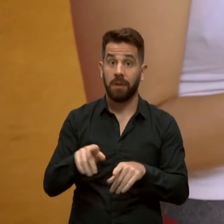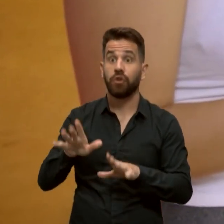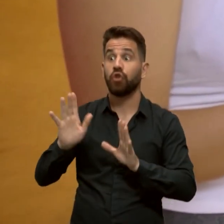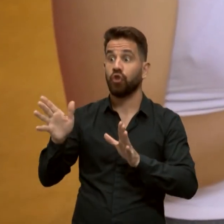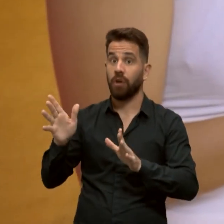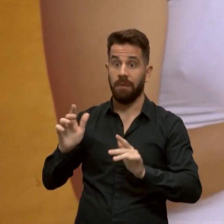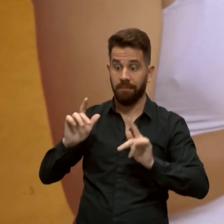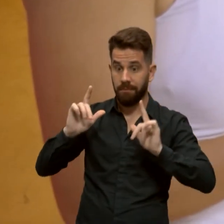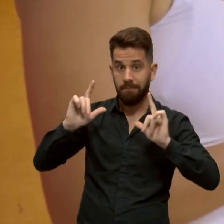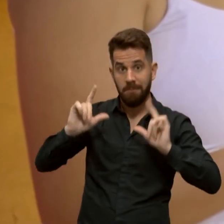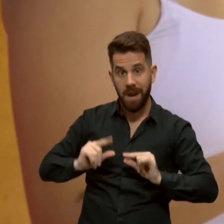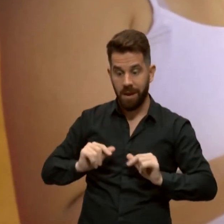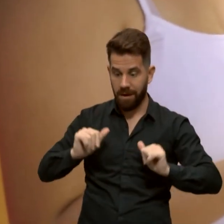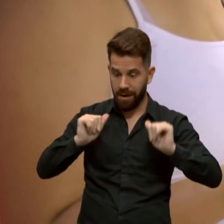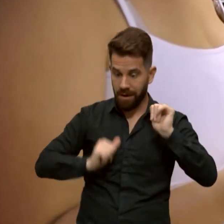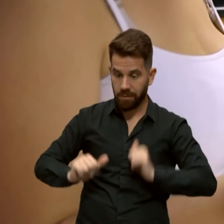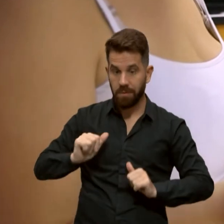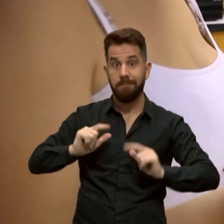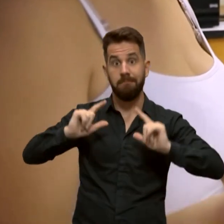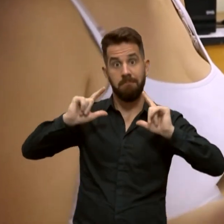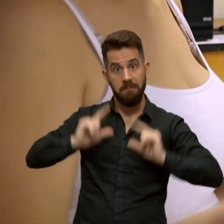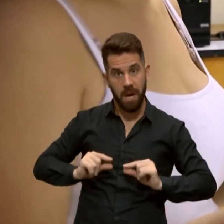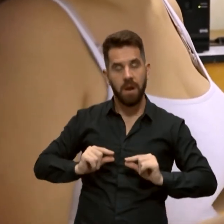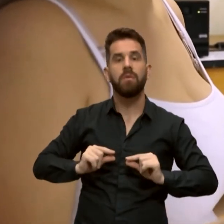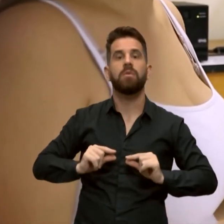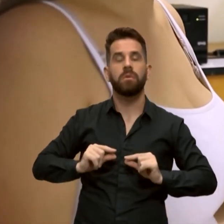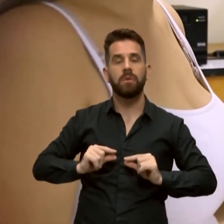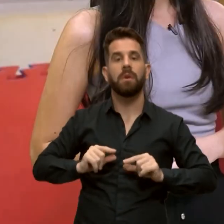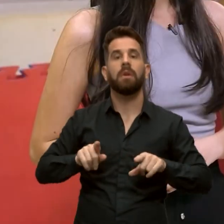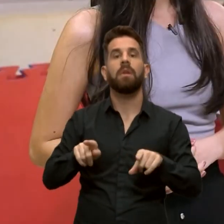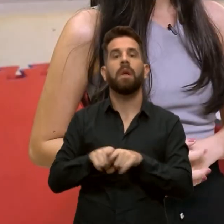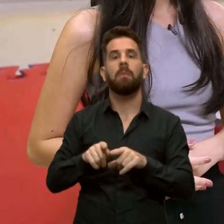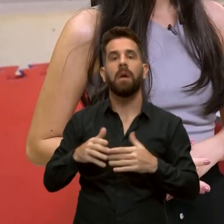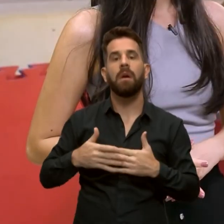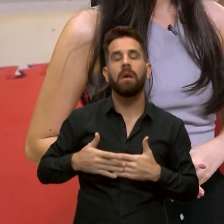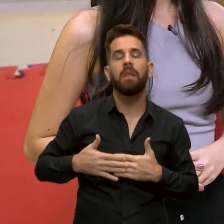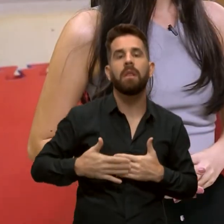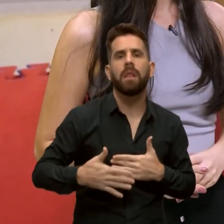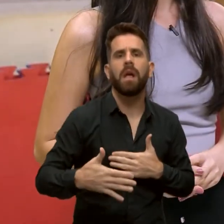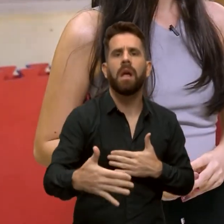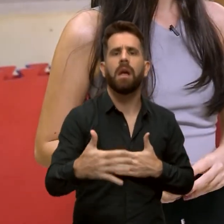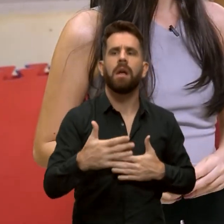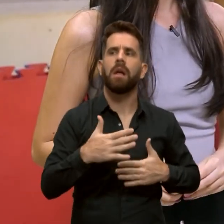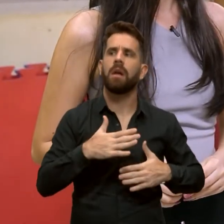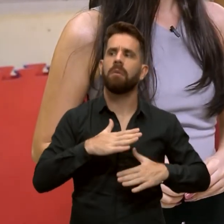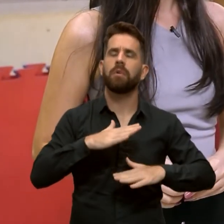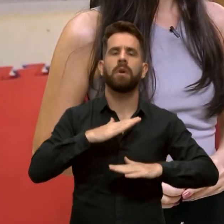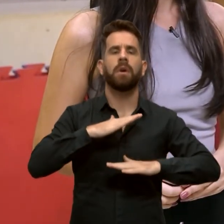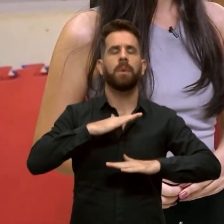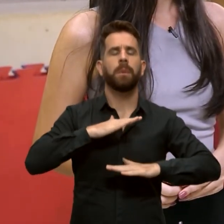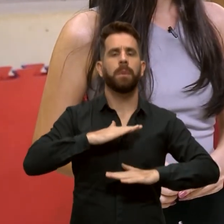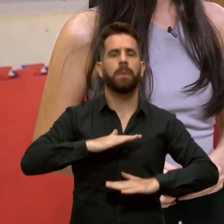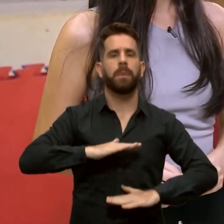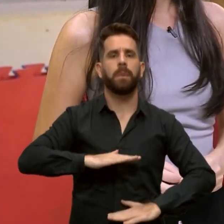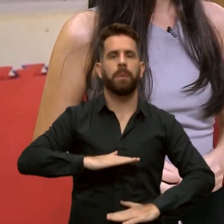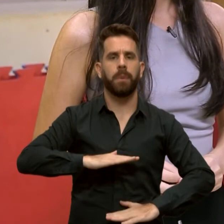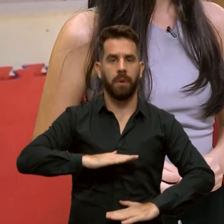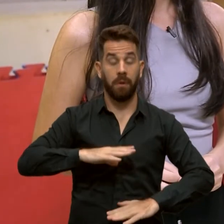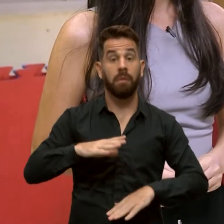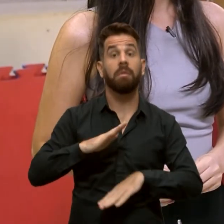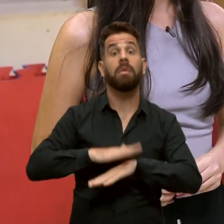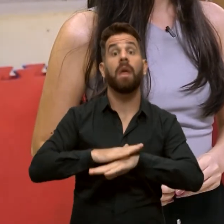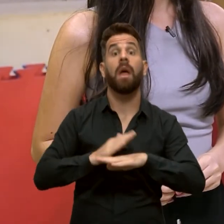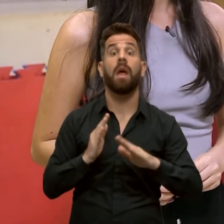da ansiedade. Essa é a proposta da pesquisa da Nayane. Eu pretendo verificar por quanto tempo existe o